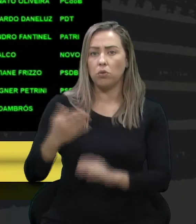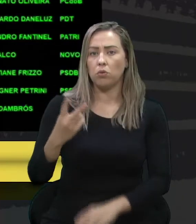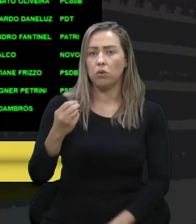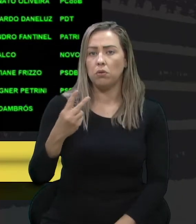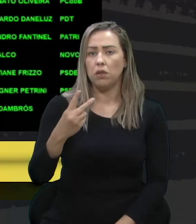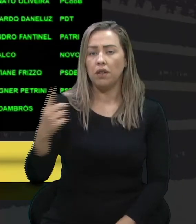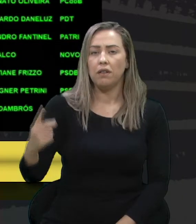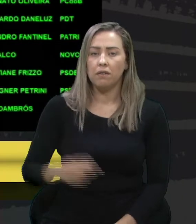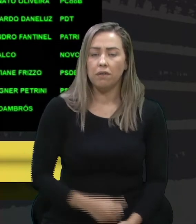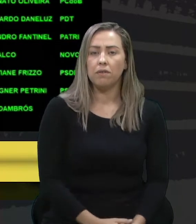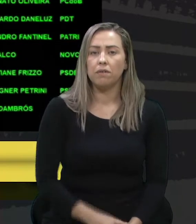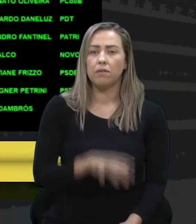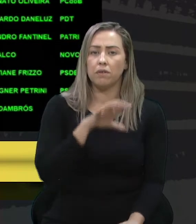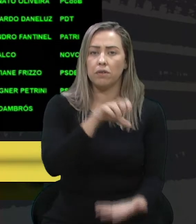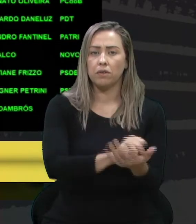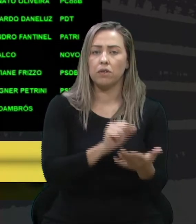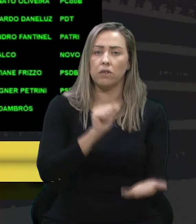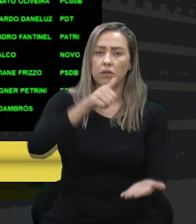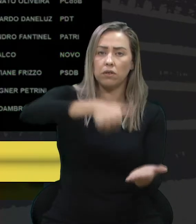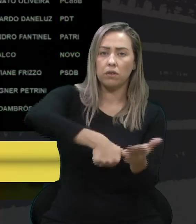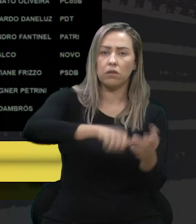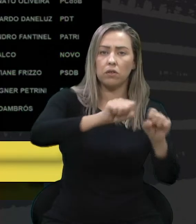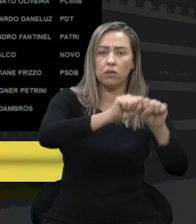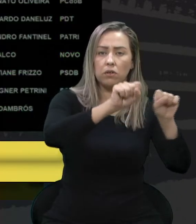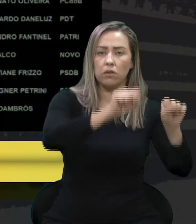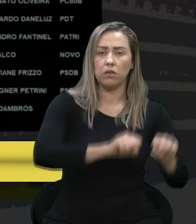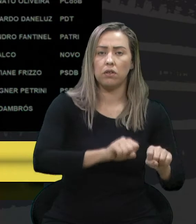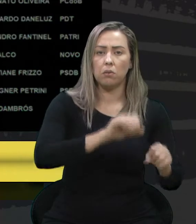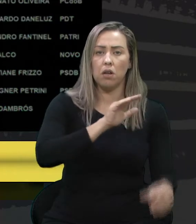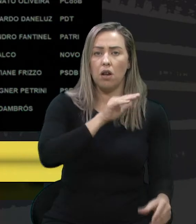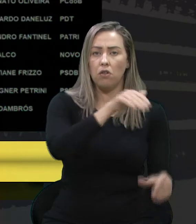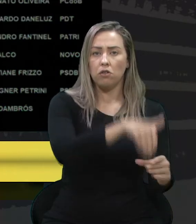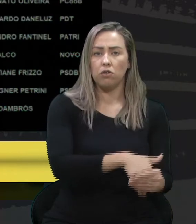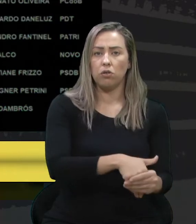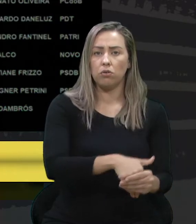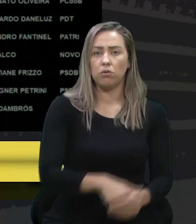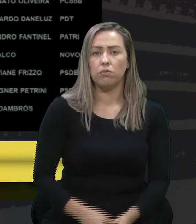04/04/2021. Passamos a registro dos votos no terminal eletrônico.